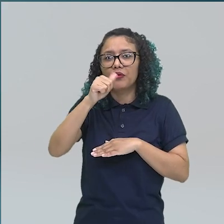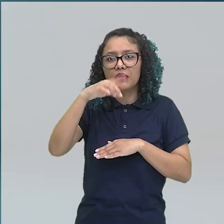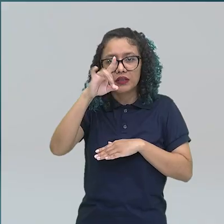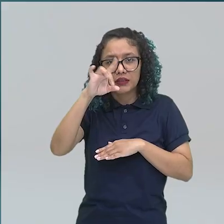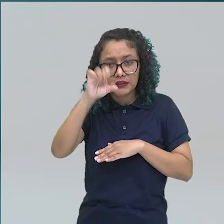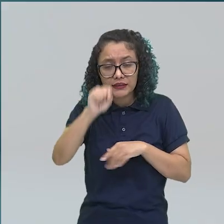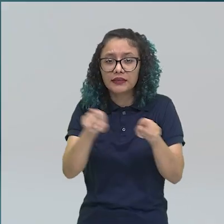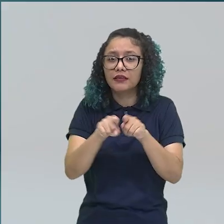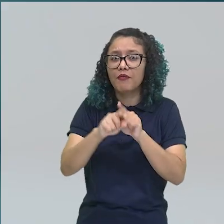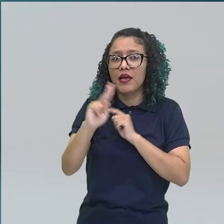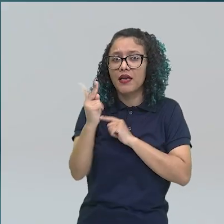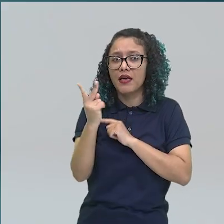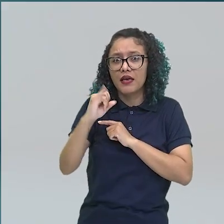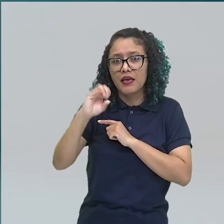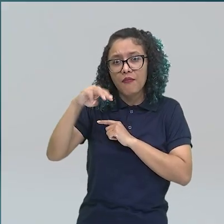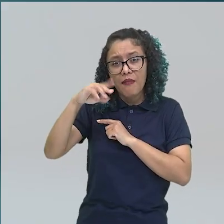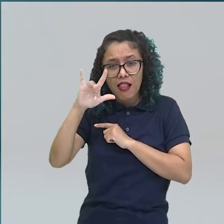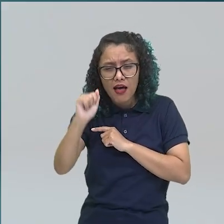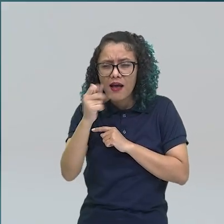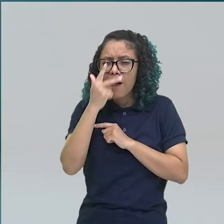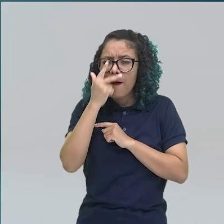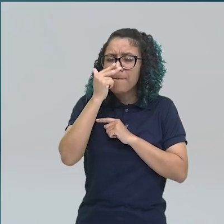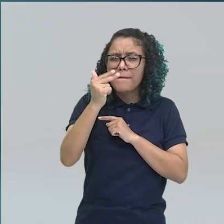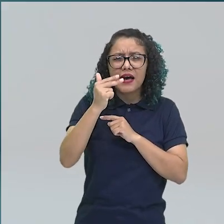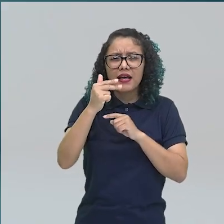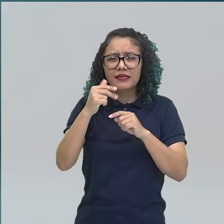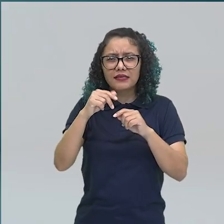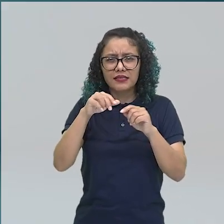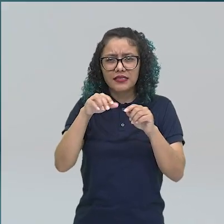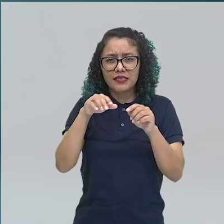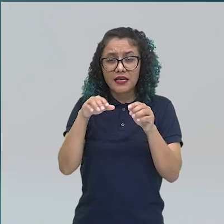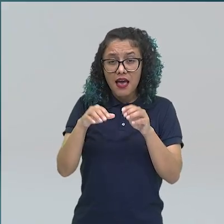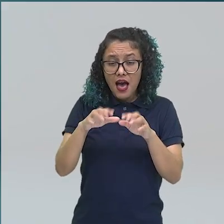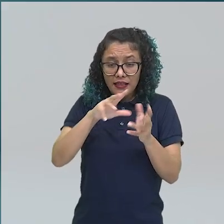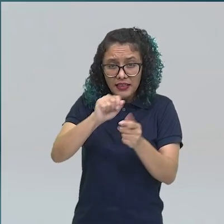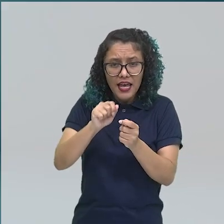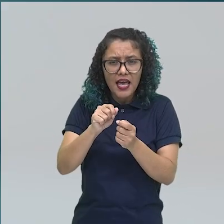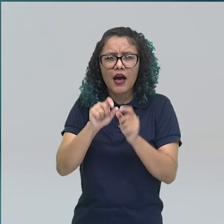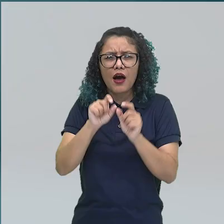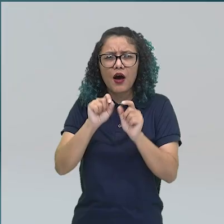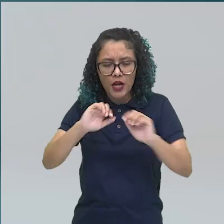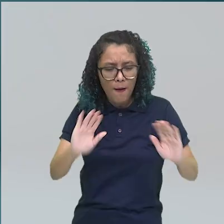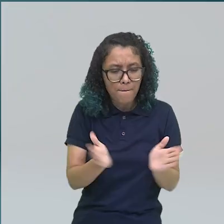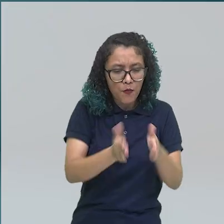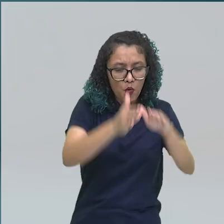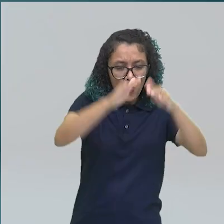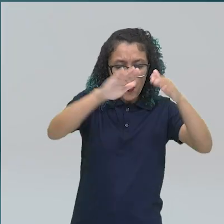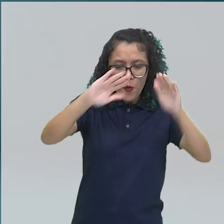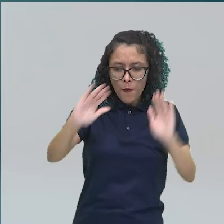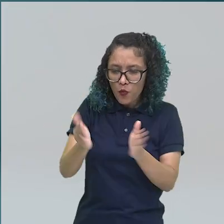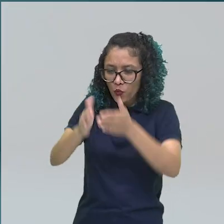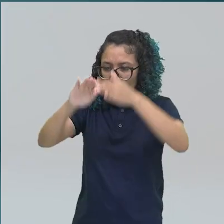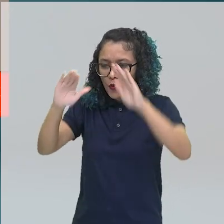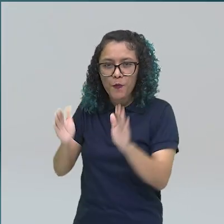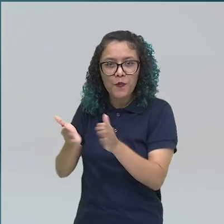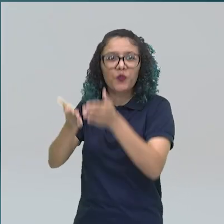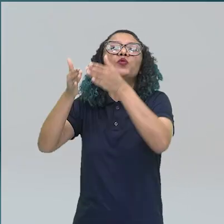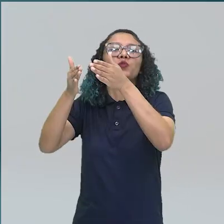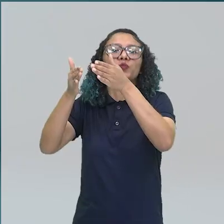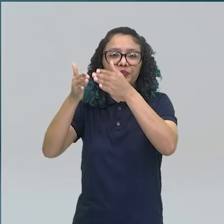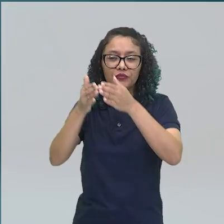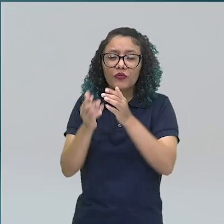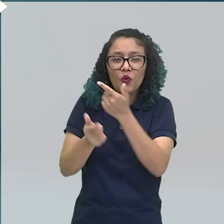o Himalaia. É como se a Terra estivesse construindo suas próprias catedrais rochosas. Em